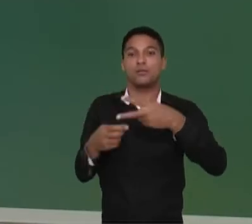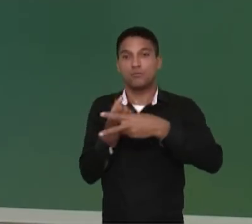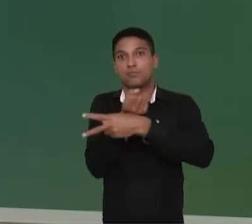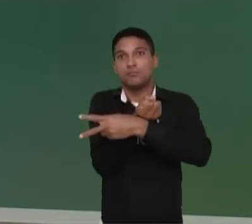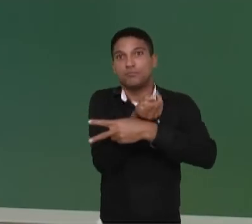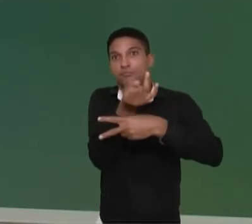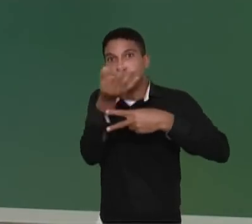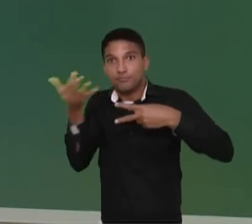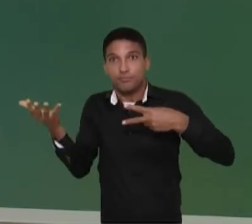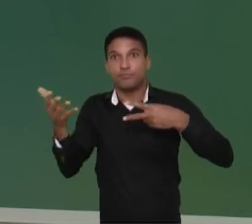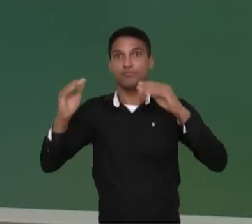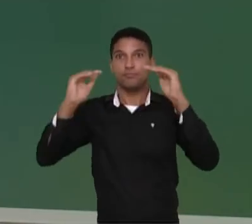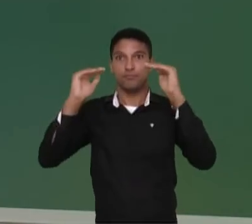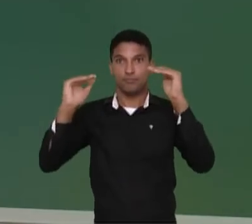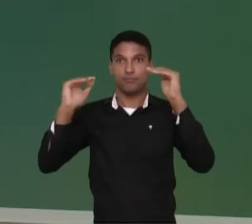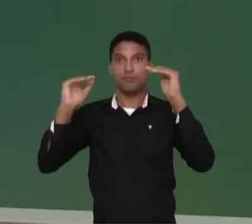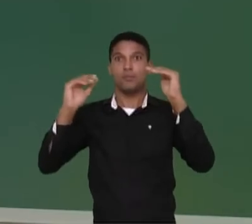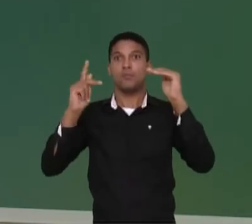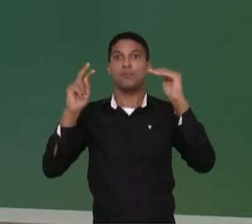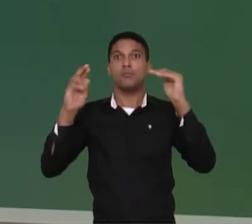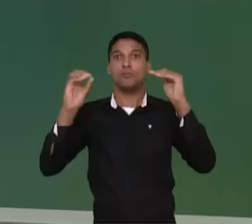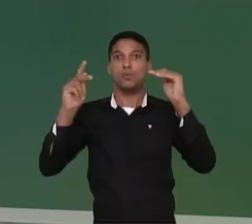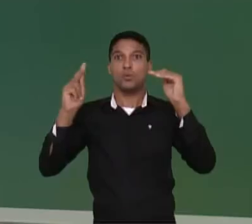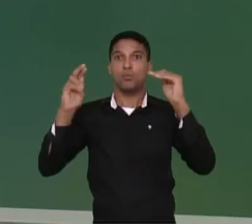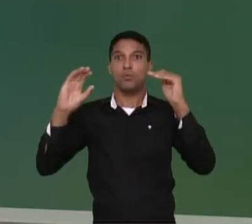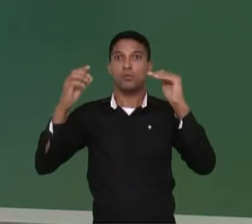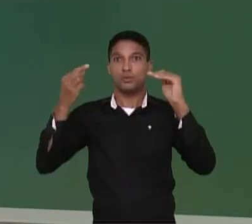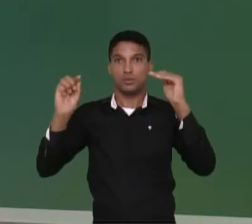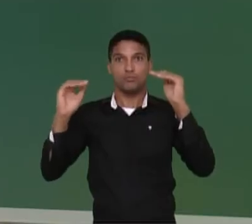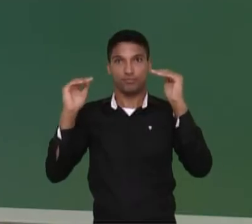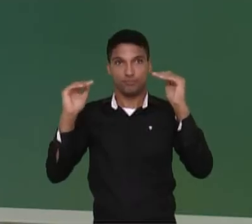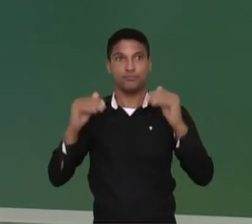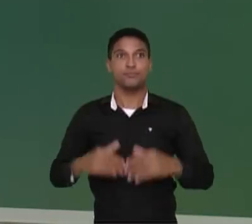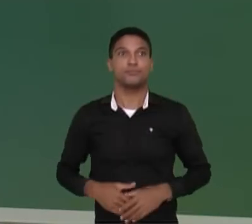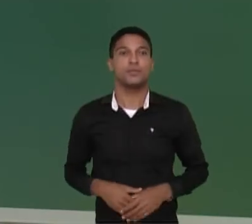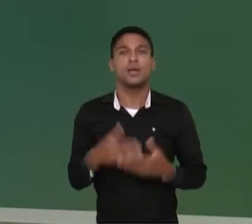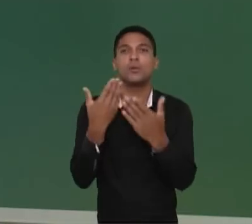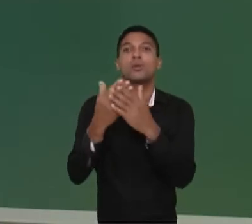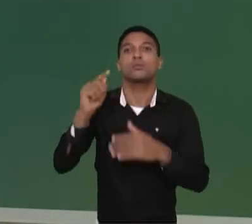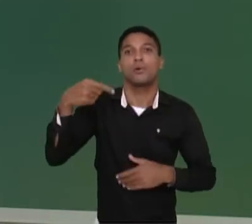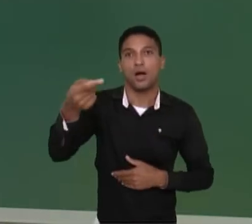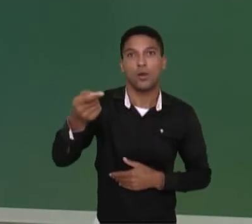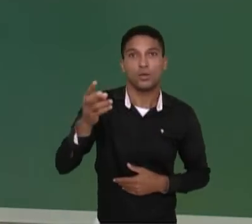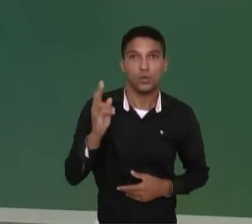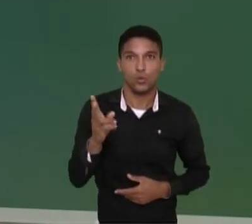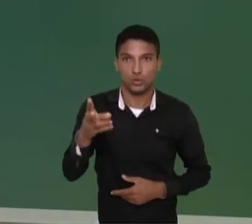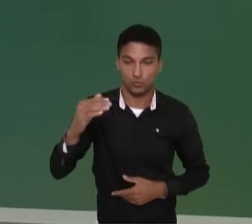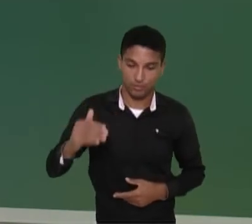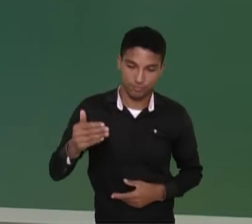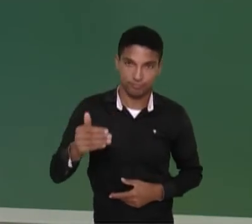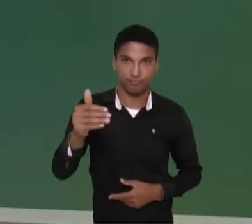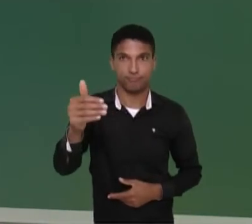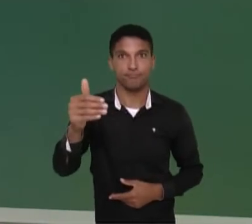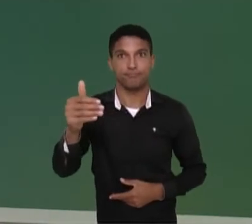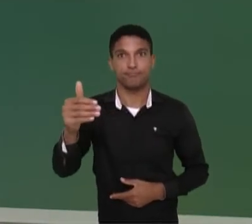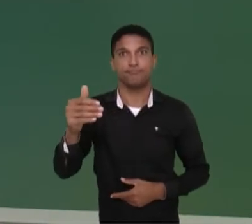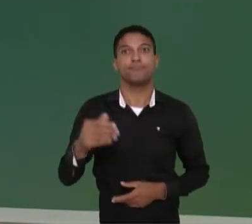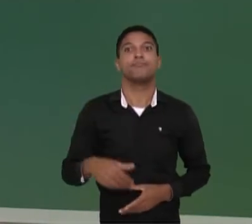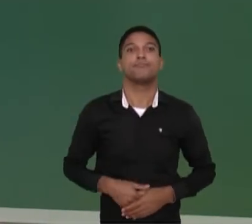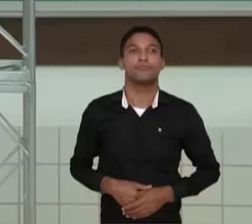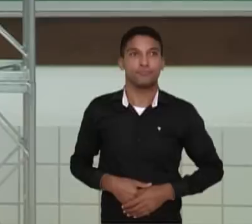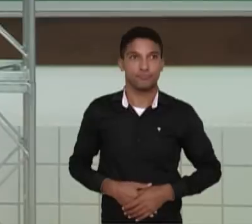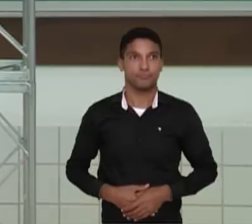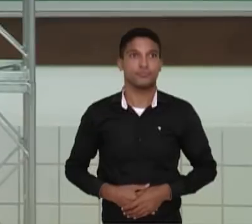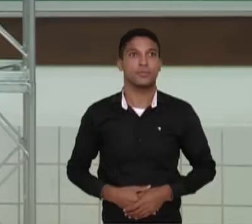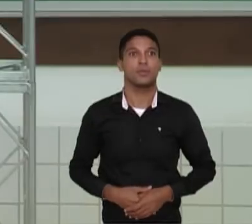algumas situações com razão e proporção, tá bom? E vamos finalizar aí, na aula que vem